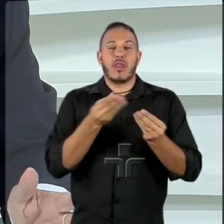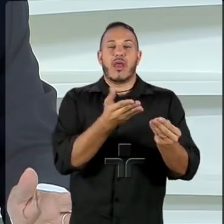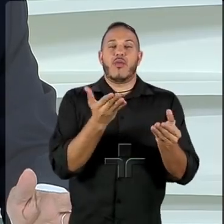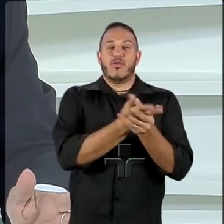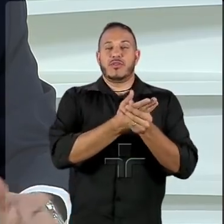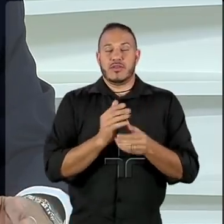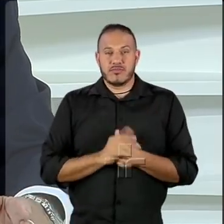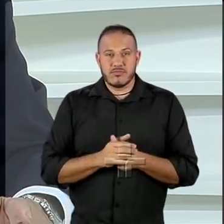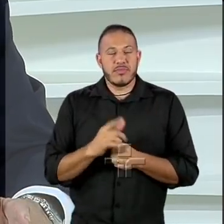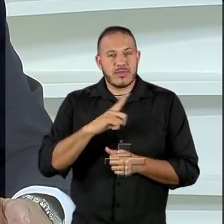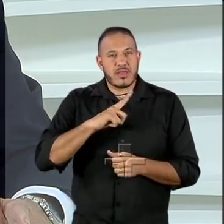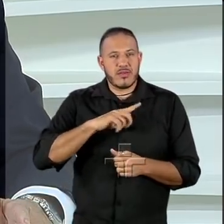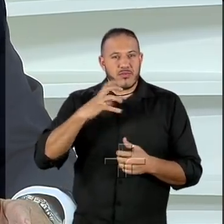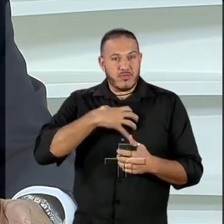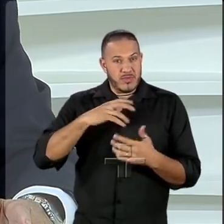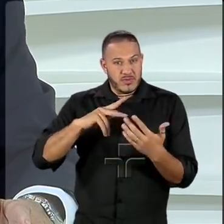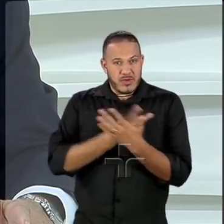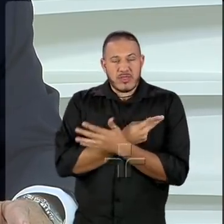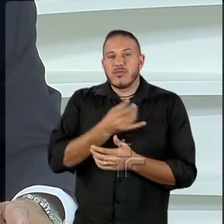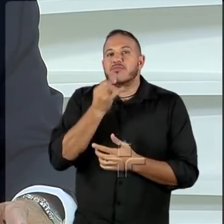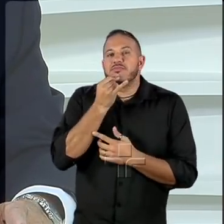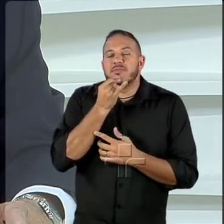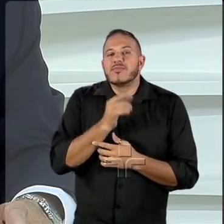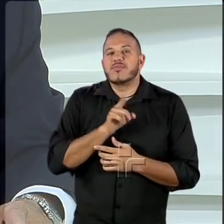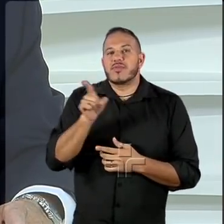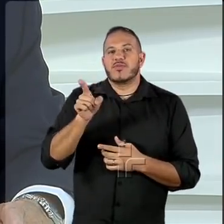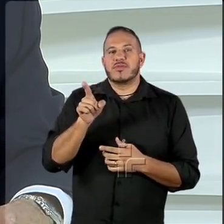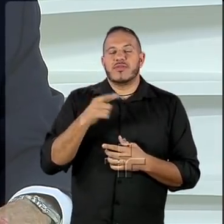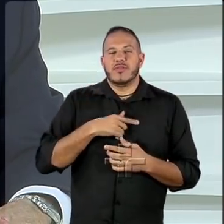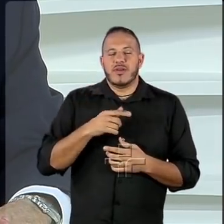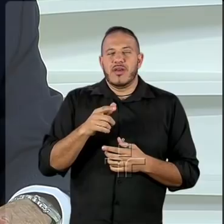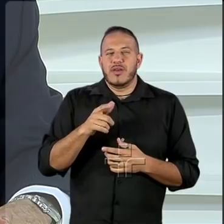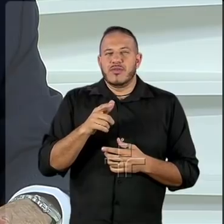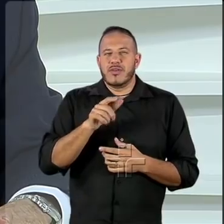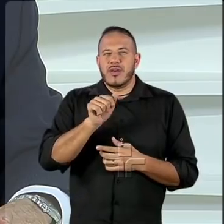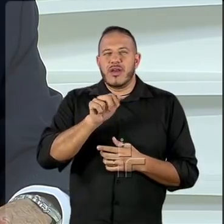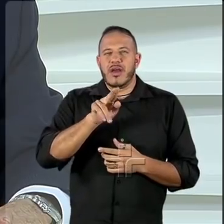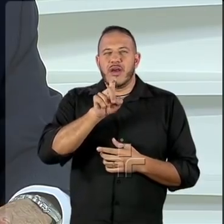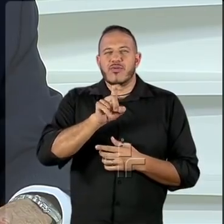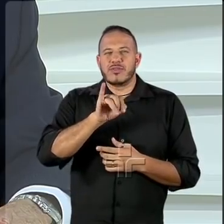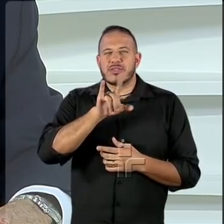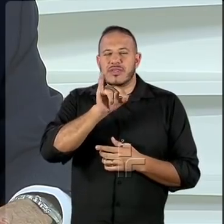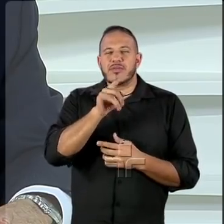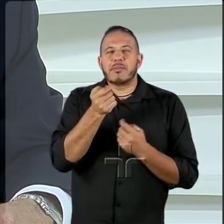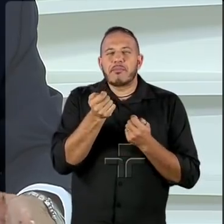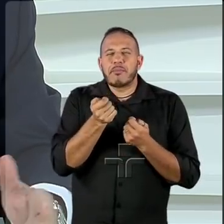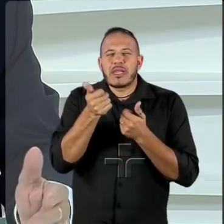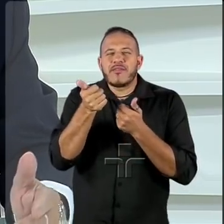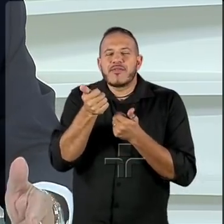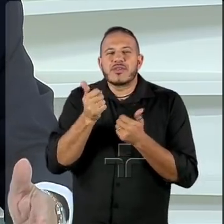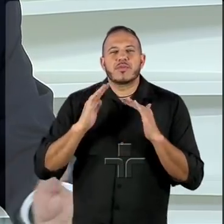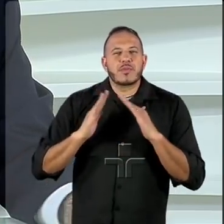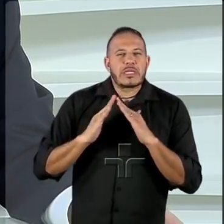Nós temos o caso, por exemplo, do auxílio moradia